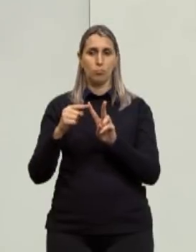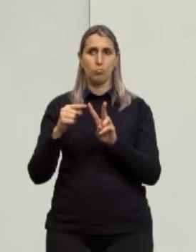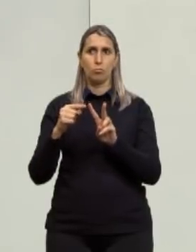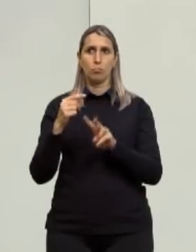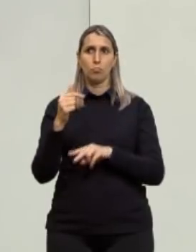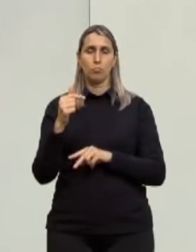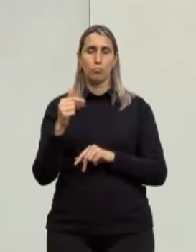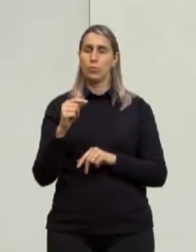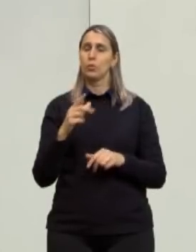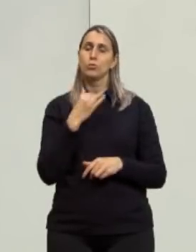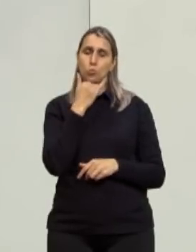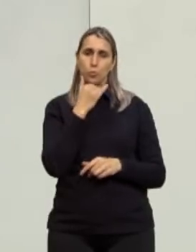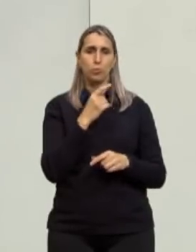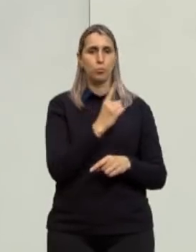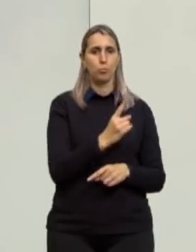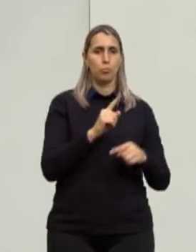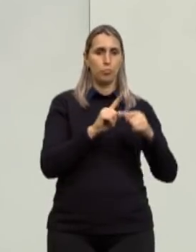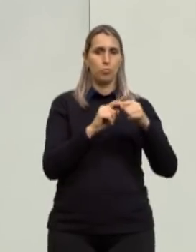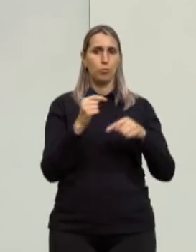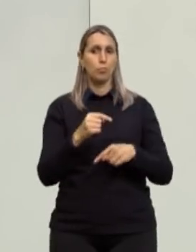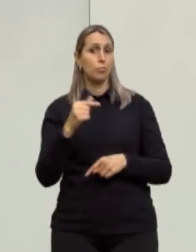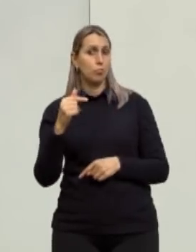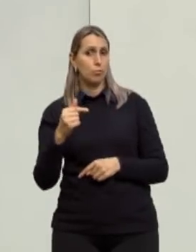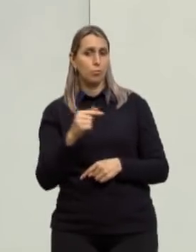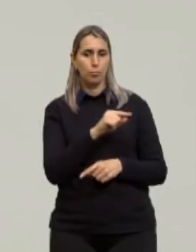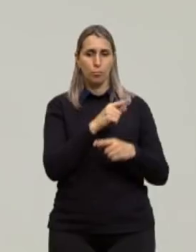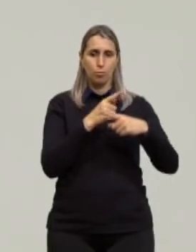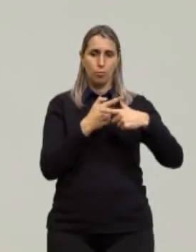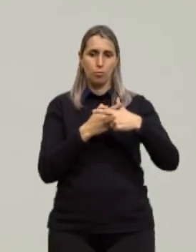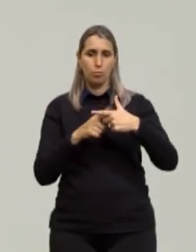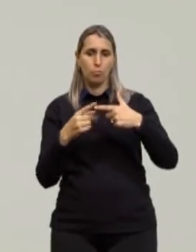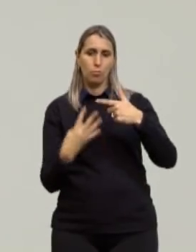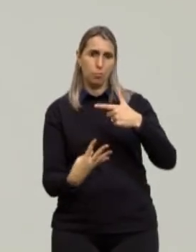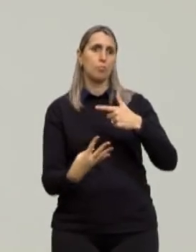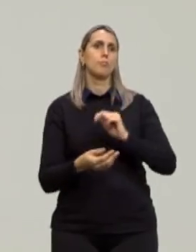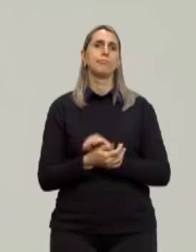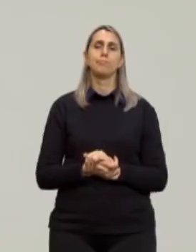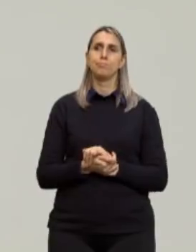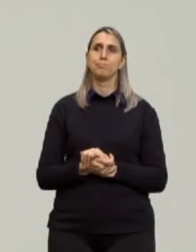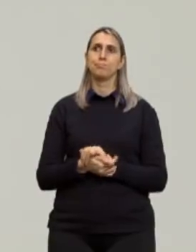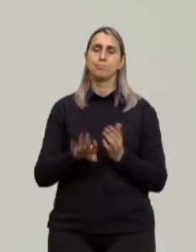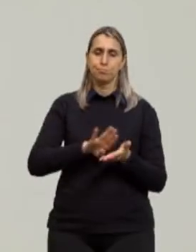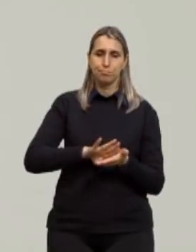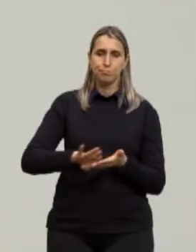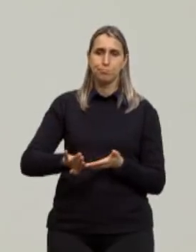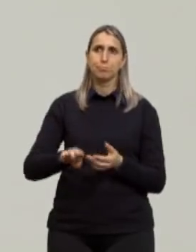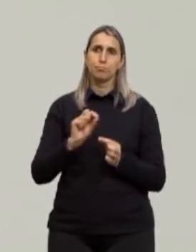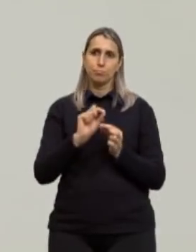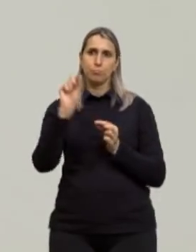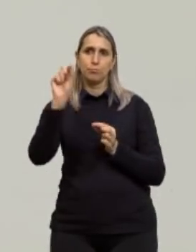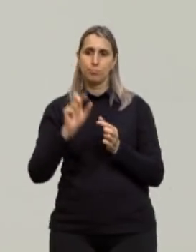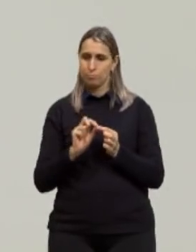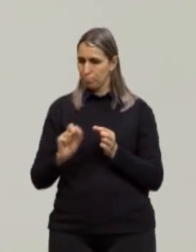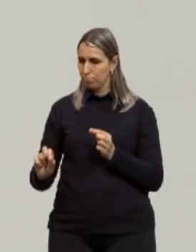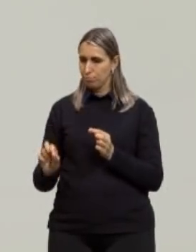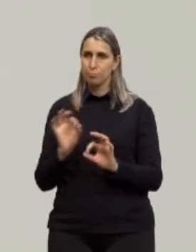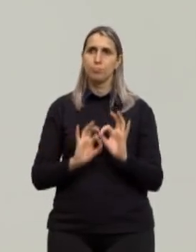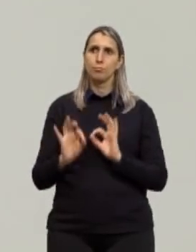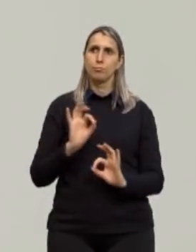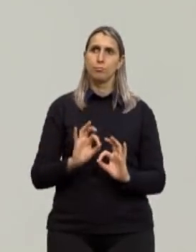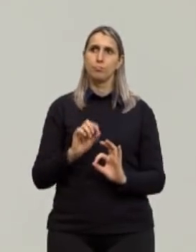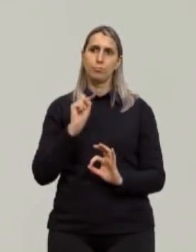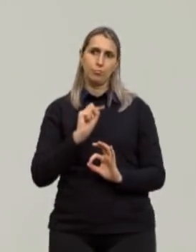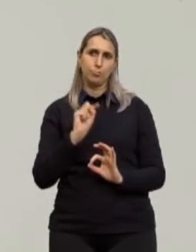7 sobre 4 ó e aqui nós tiramos as duas raízes né